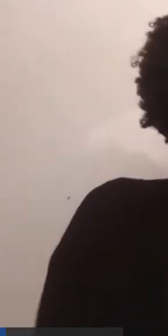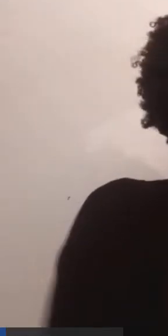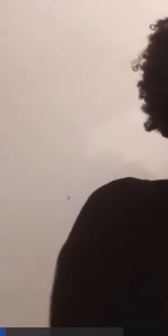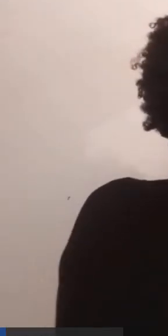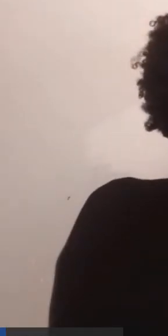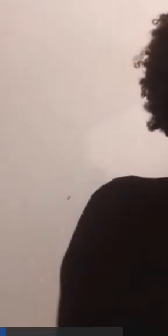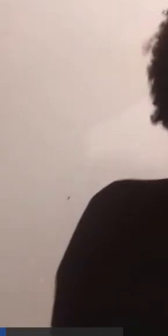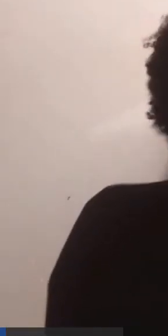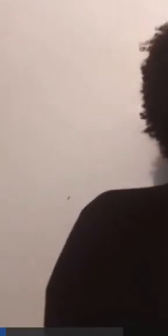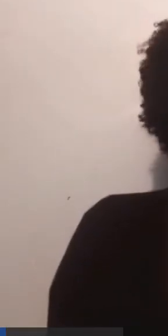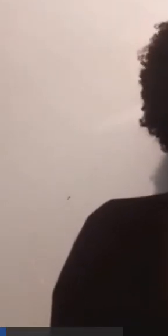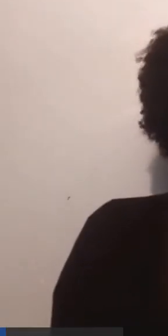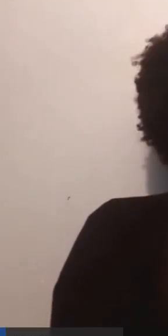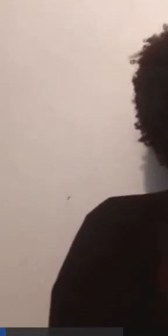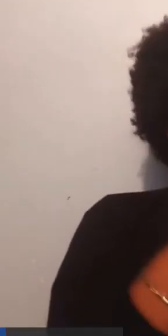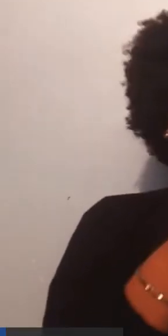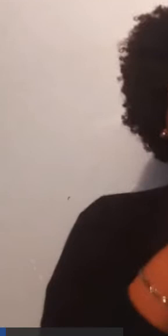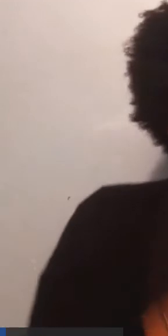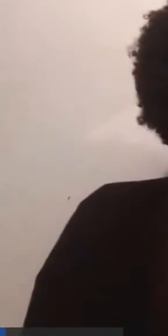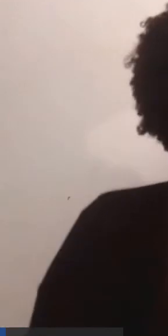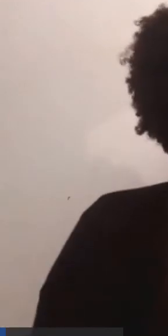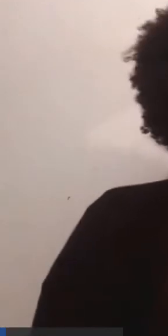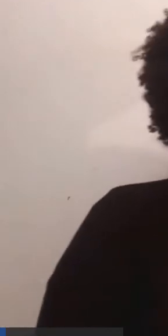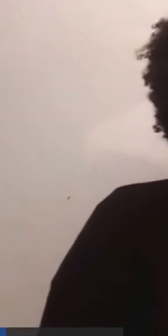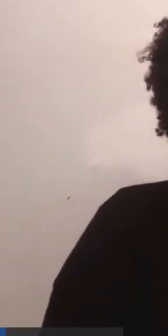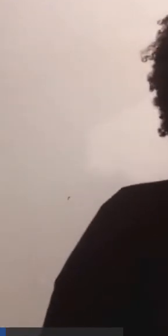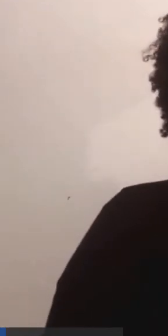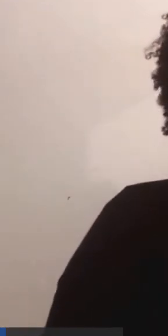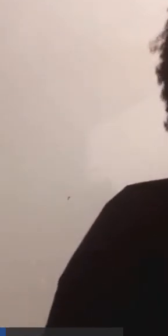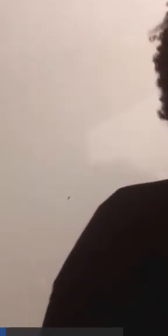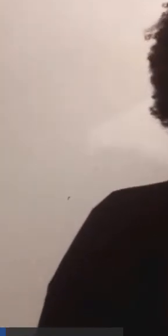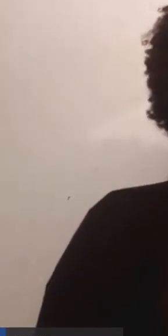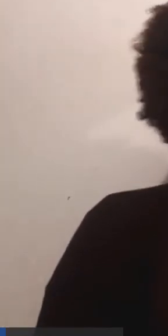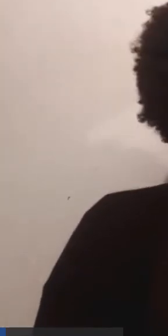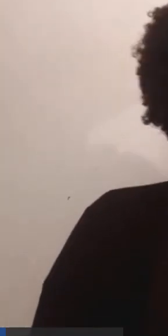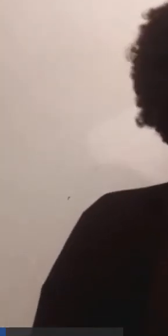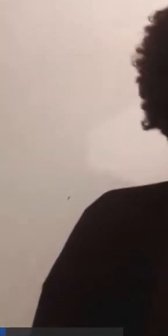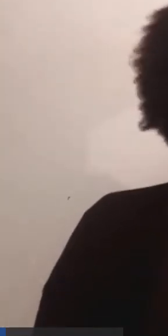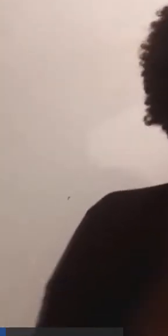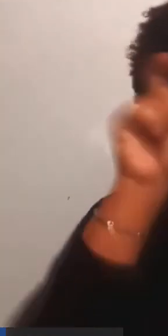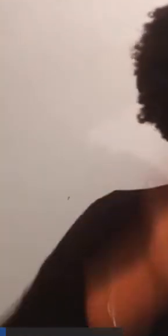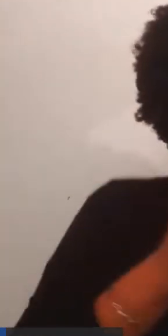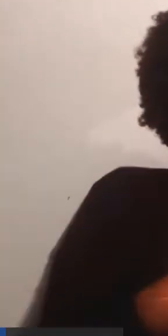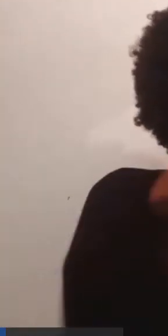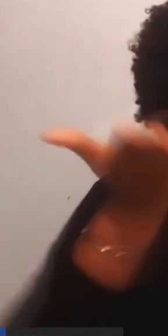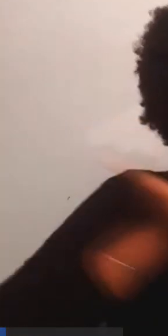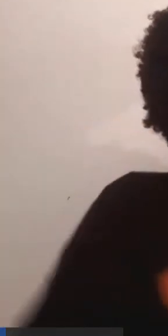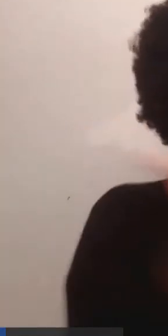Então, nas aulas anteriores, nos vídeos anteriores, vocês viram, nós usamos o que? O